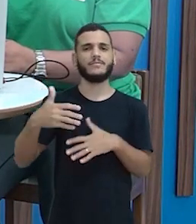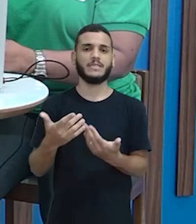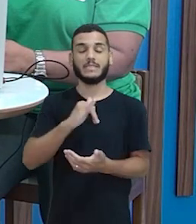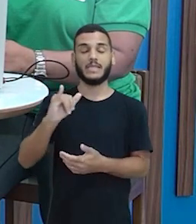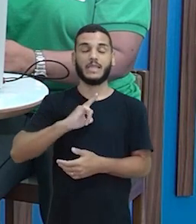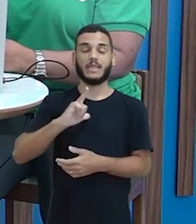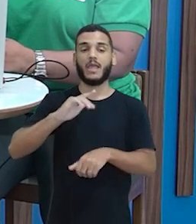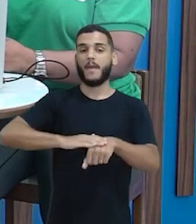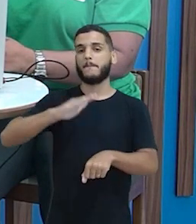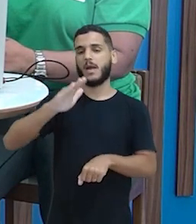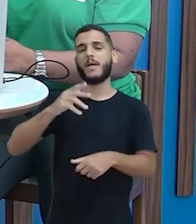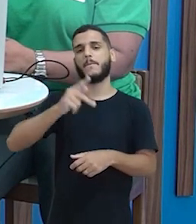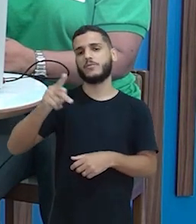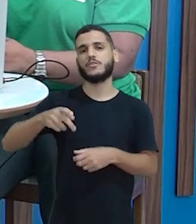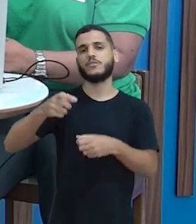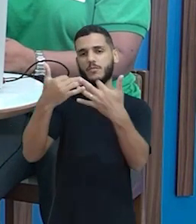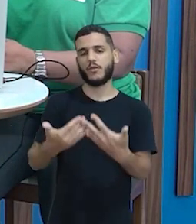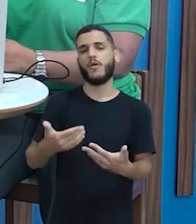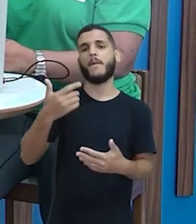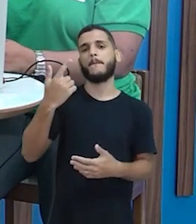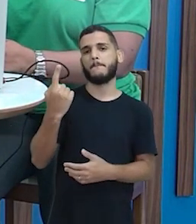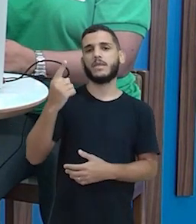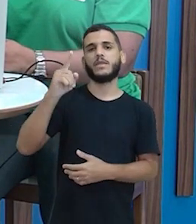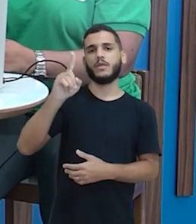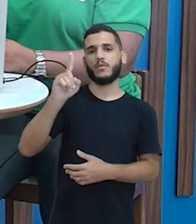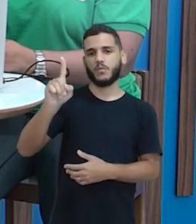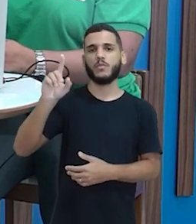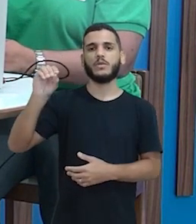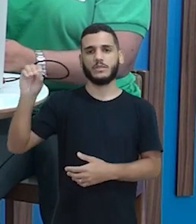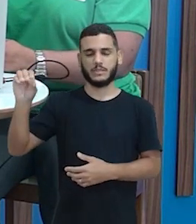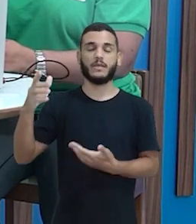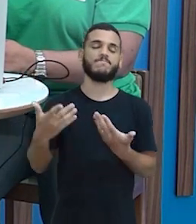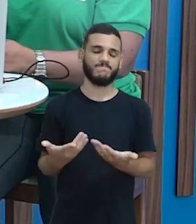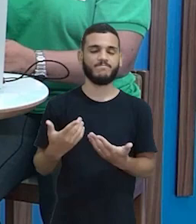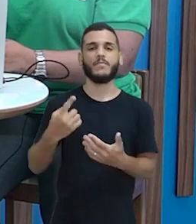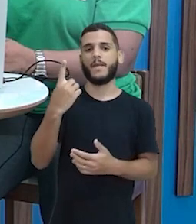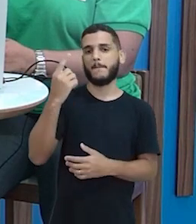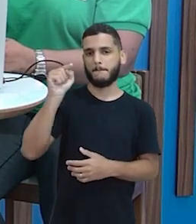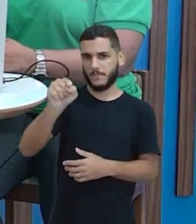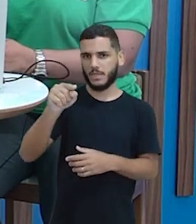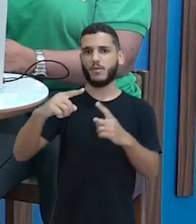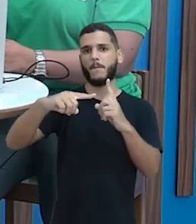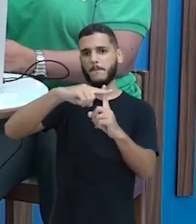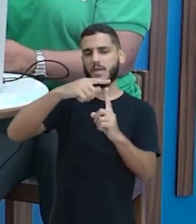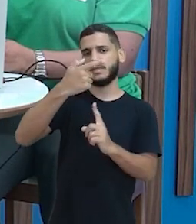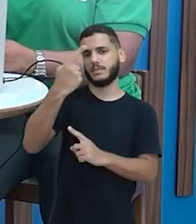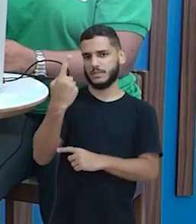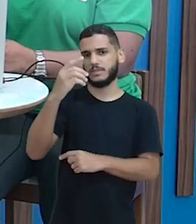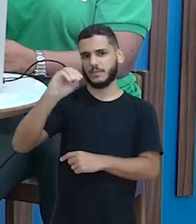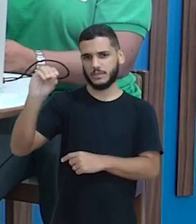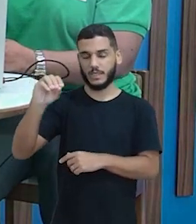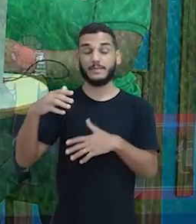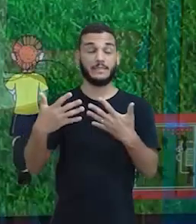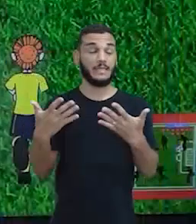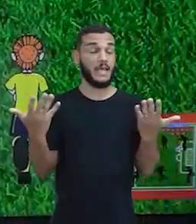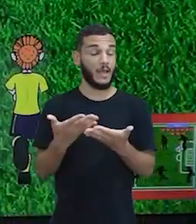é o aumento a professora passa falou mil e cem letra B Então pega o mil mas o sem bora ver se professora